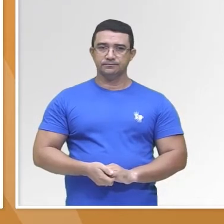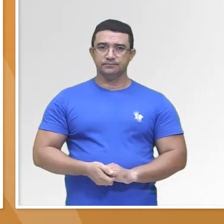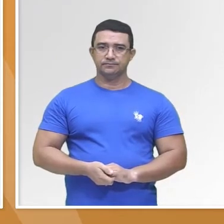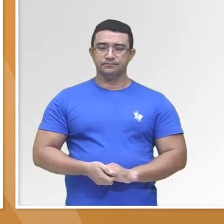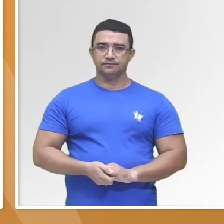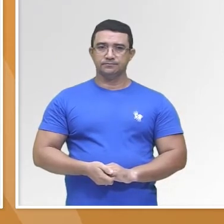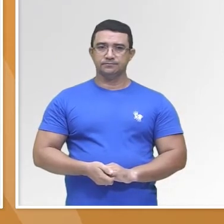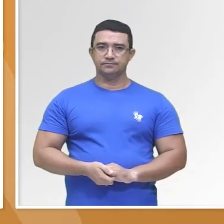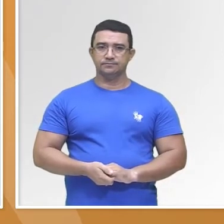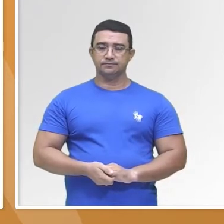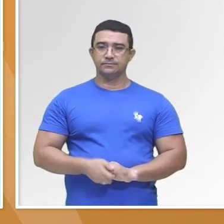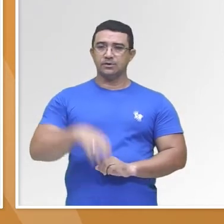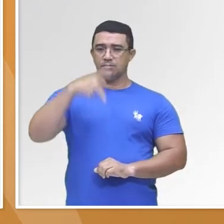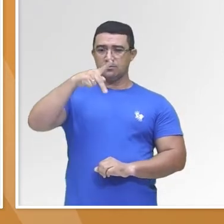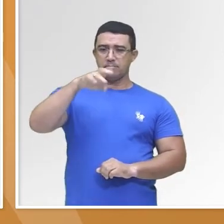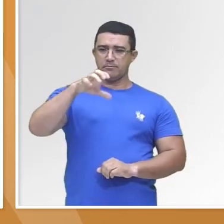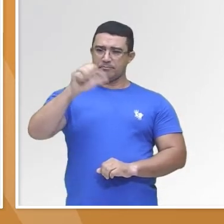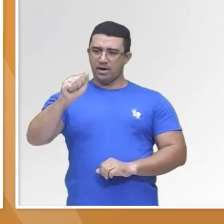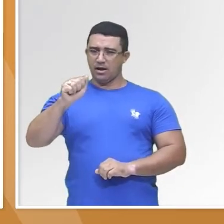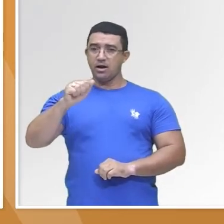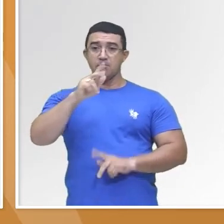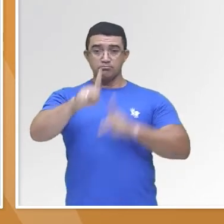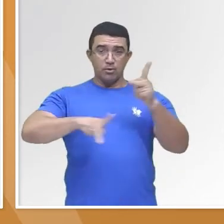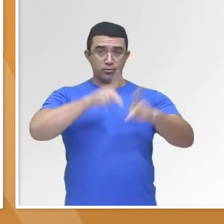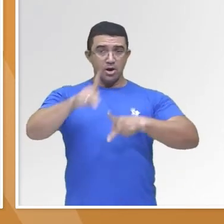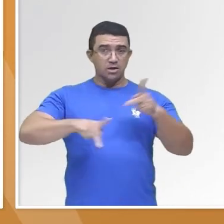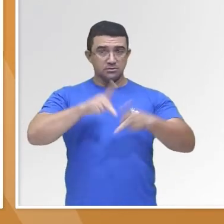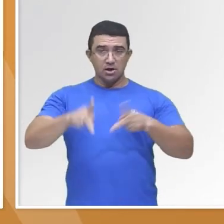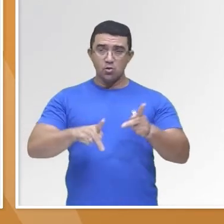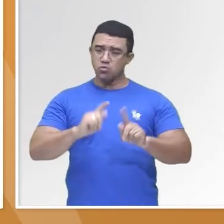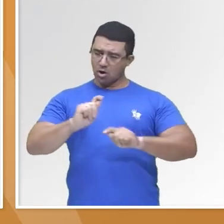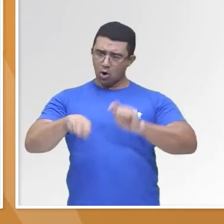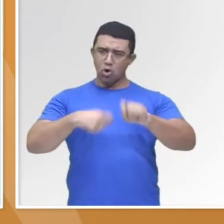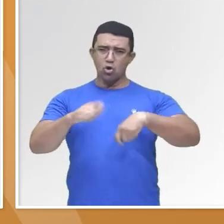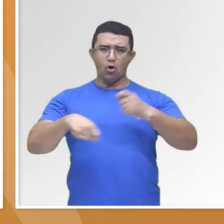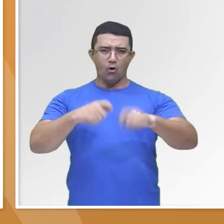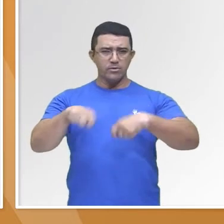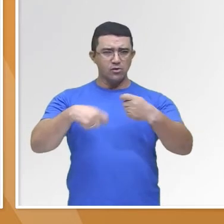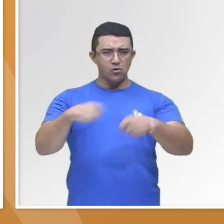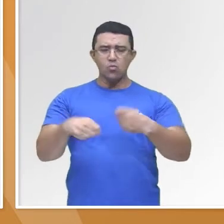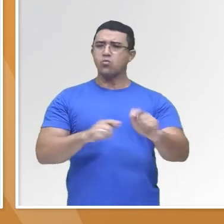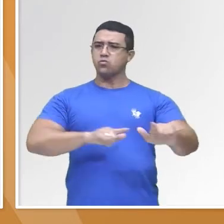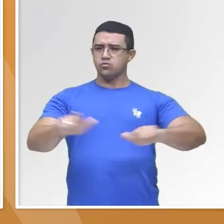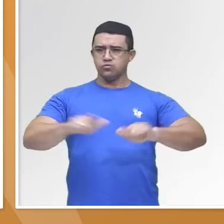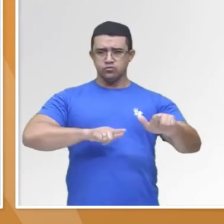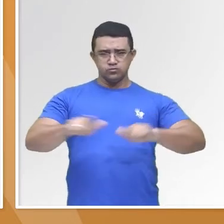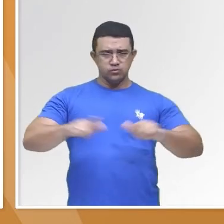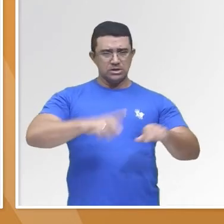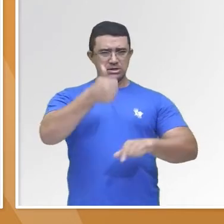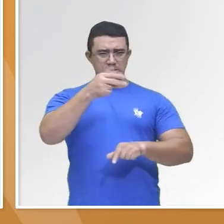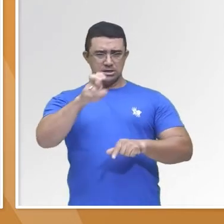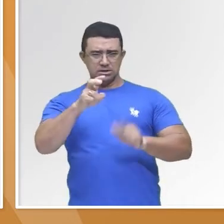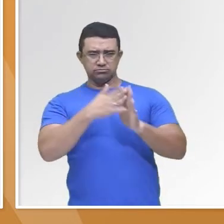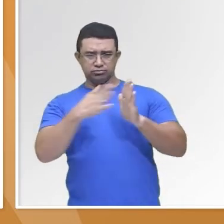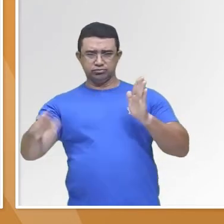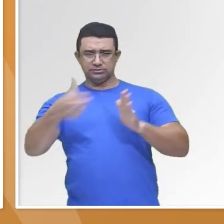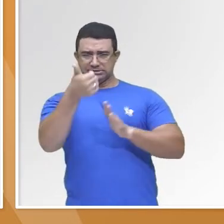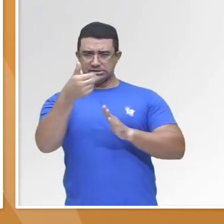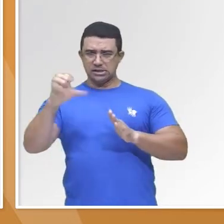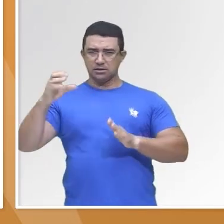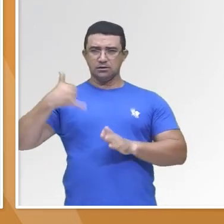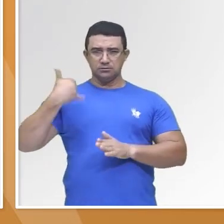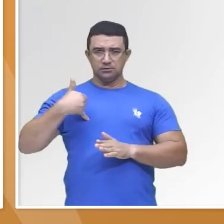tá? PEA, população economicamente ativa, né? População entre 15 a 60 anos. Então, vamos pegar primeiro